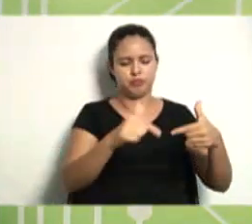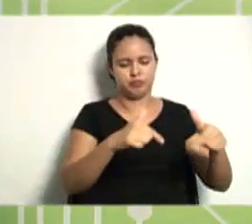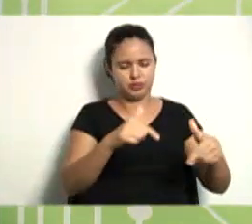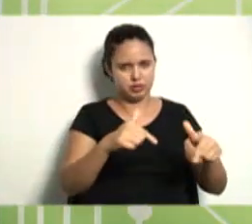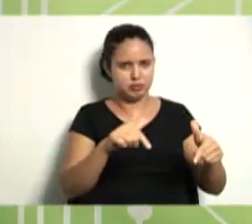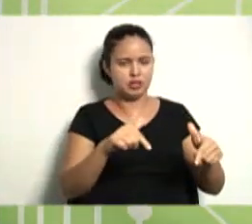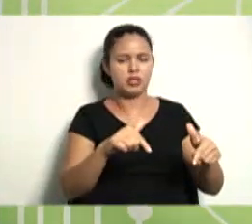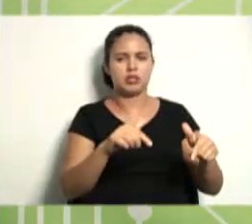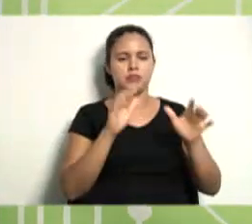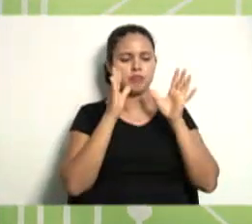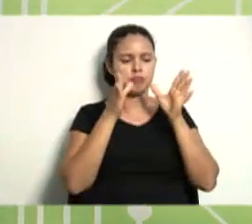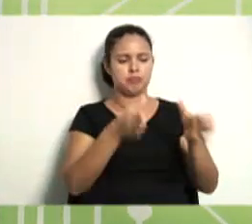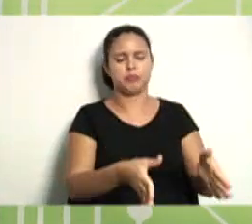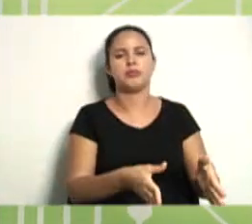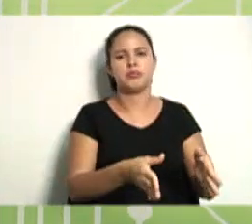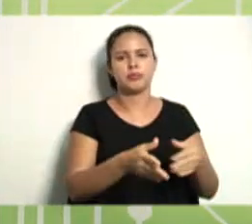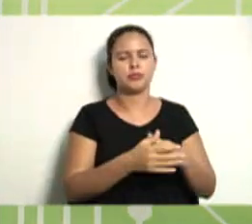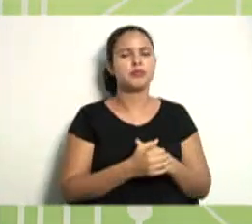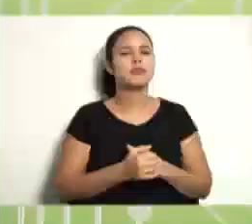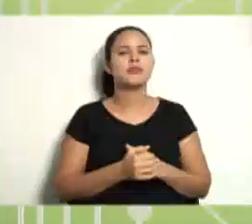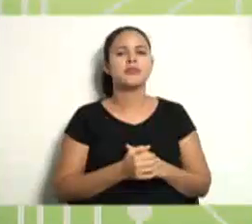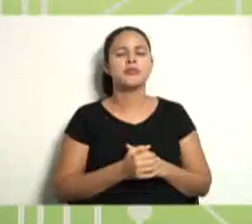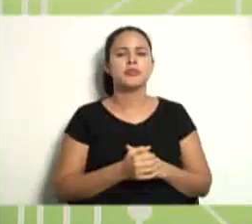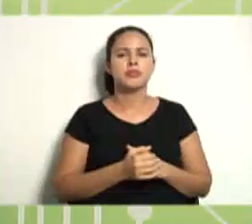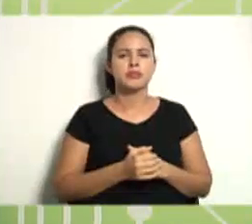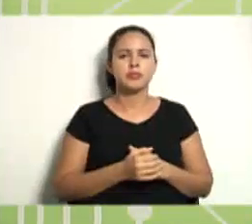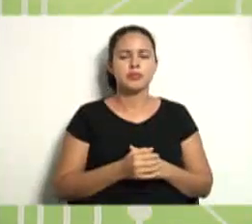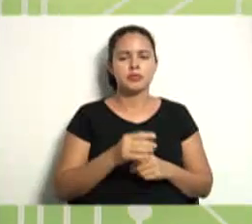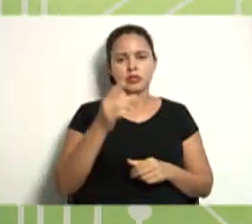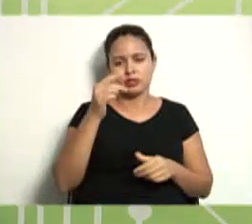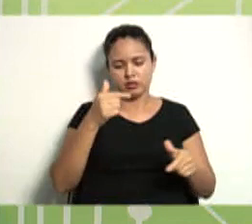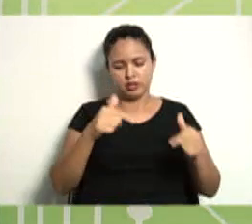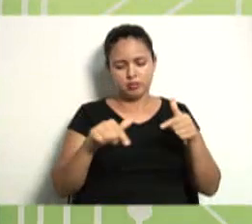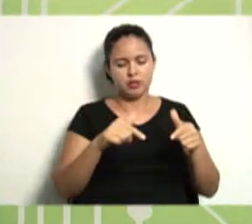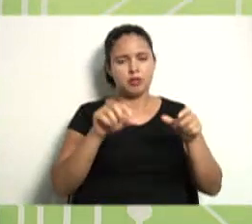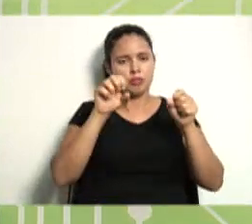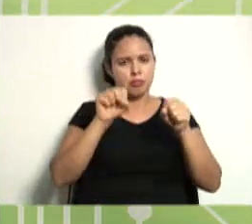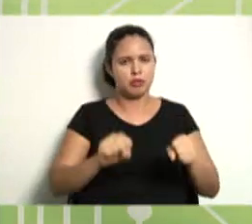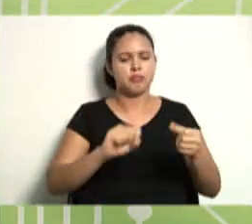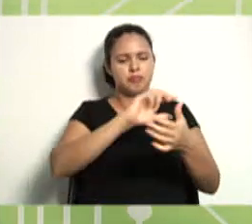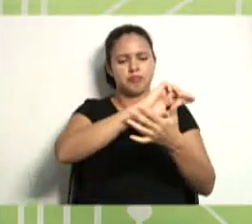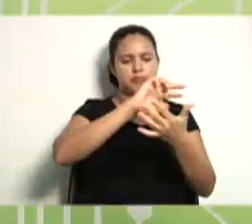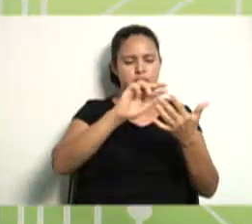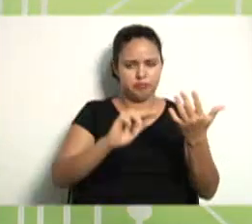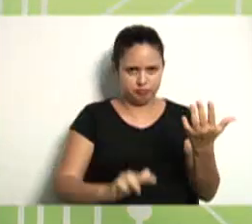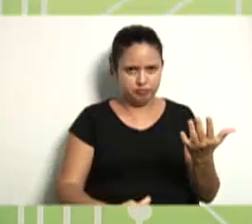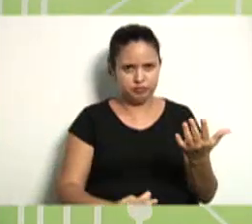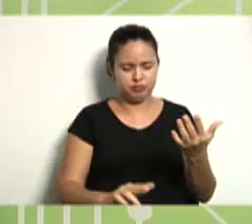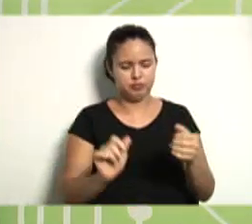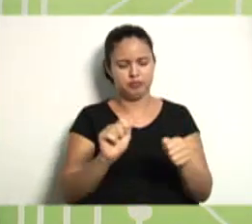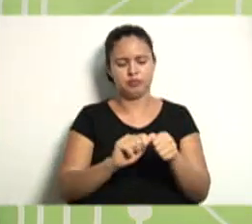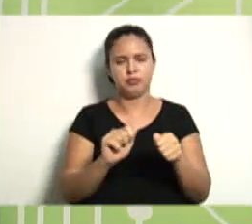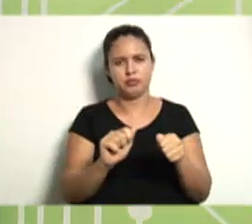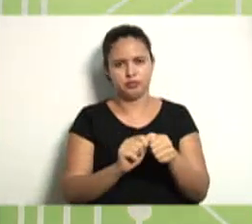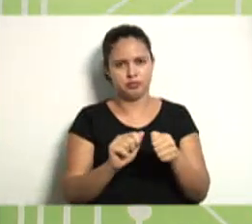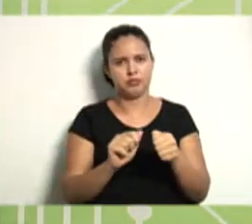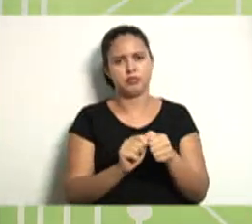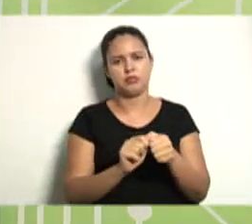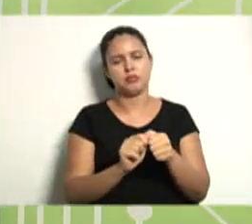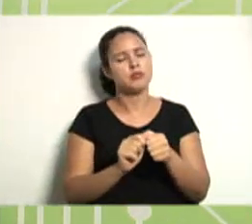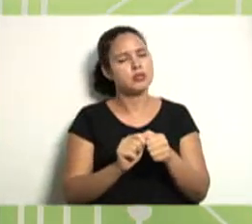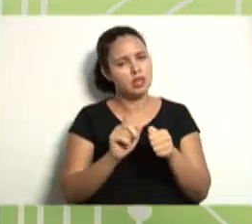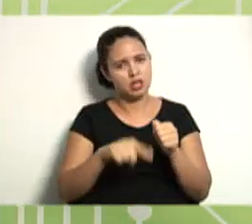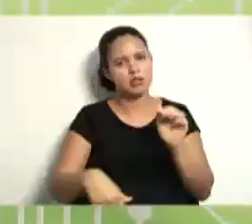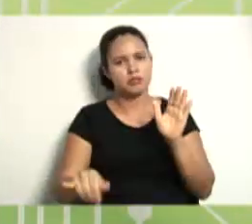O trabalho pode ser realizado por muitas pessoas e de várias maneiras. E aí, a questão da